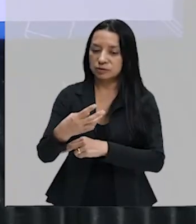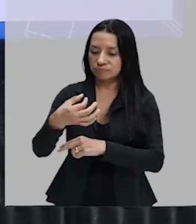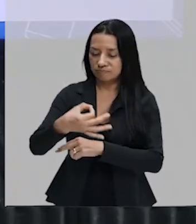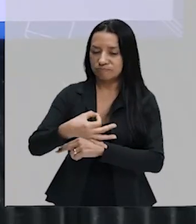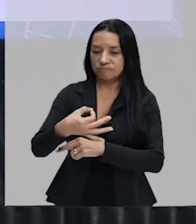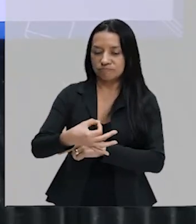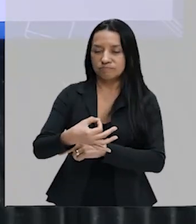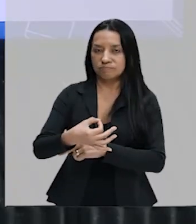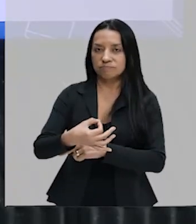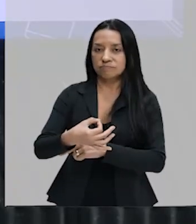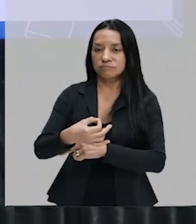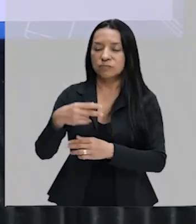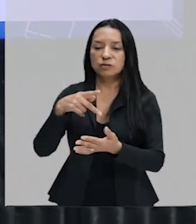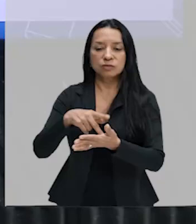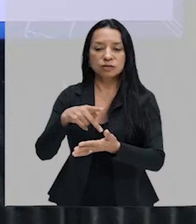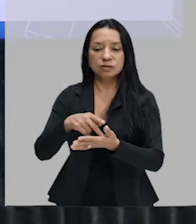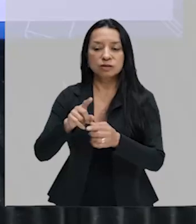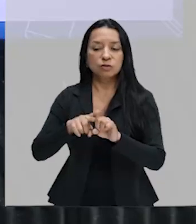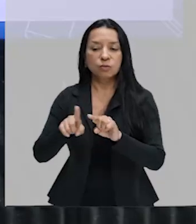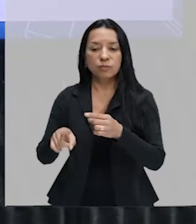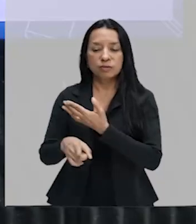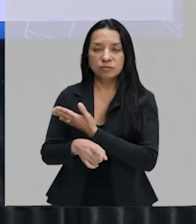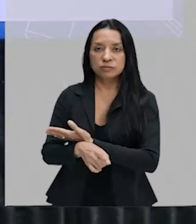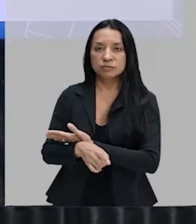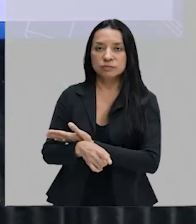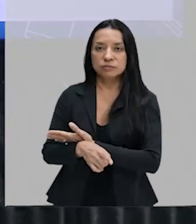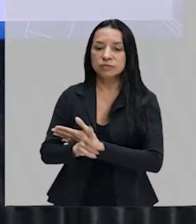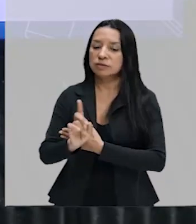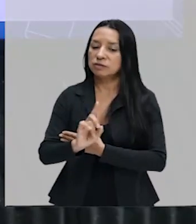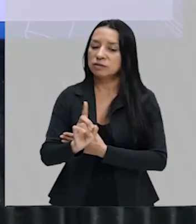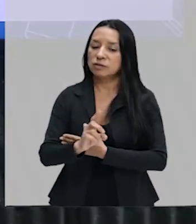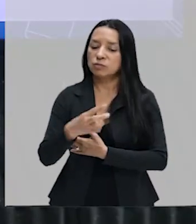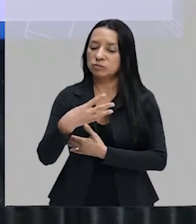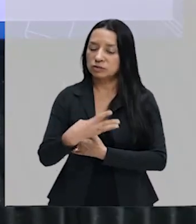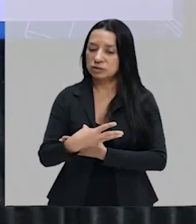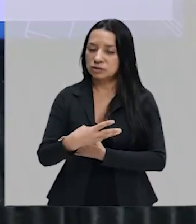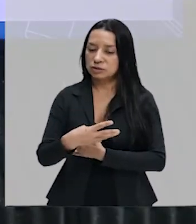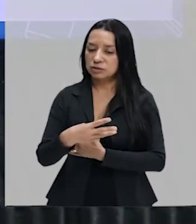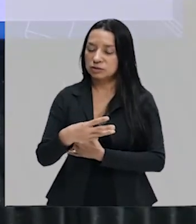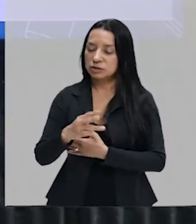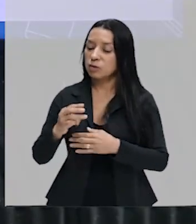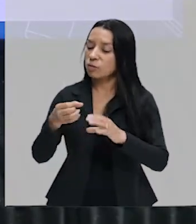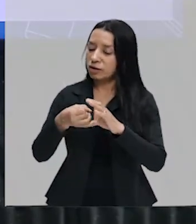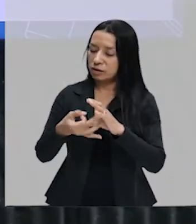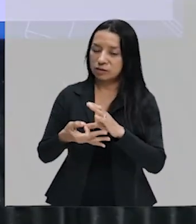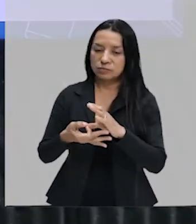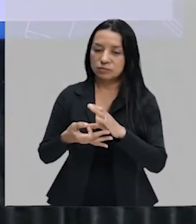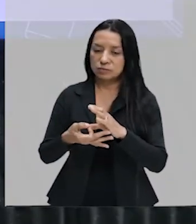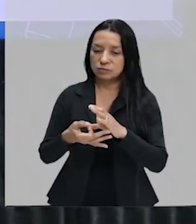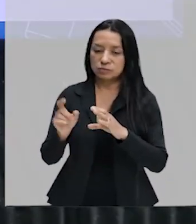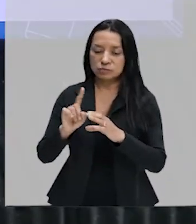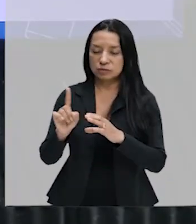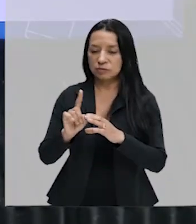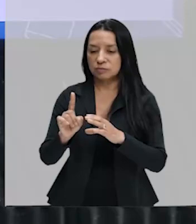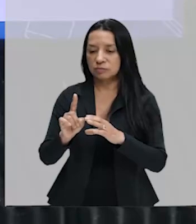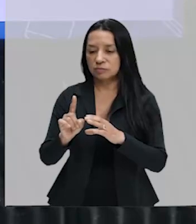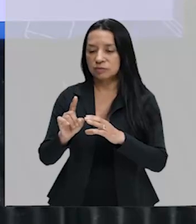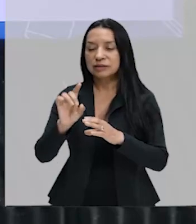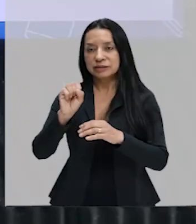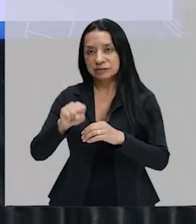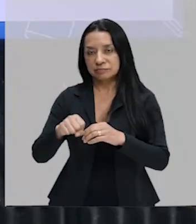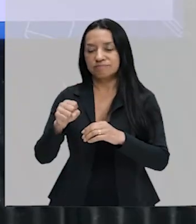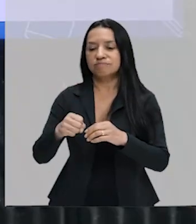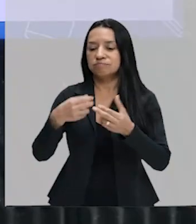certinho estaria verdadeiro. Mas nesse caso, bem aqui, ó, gente, 3 não é conjunto, 3 é elemento.